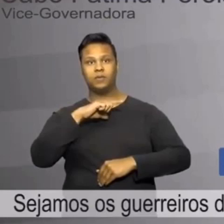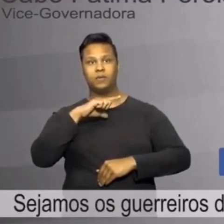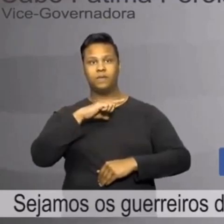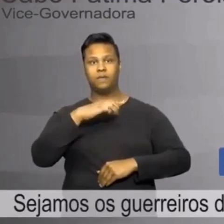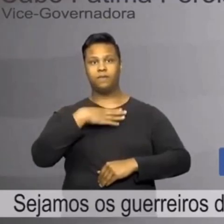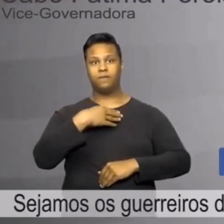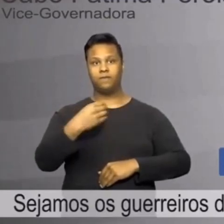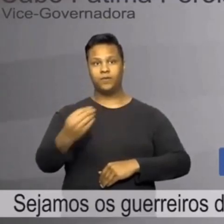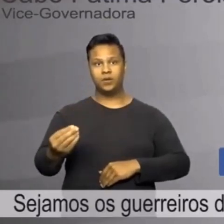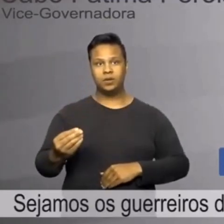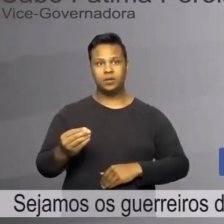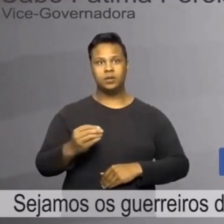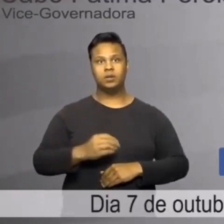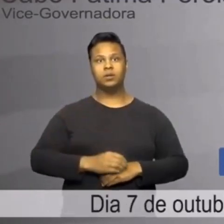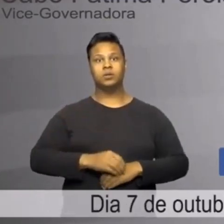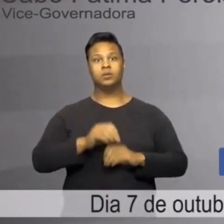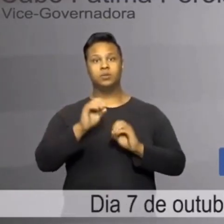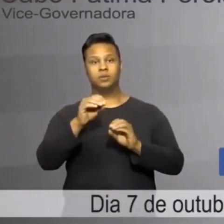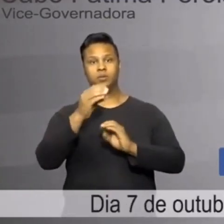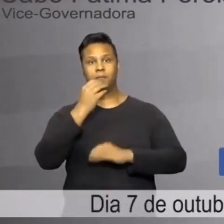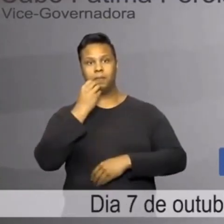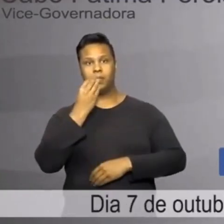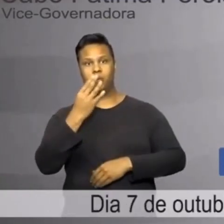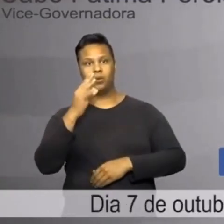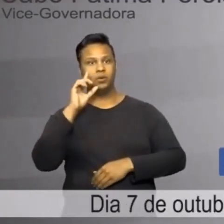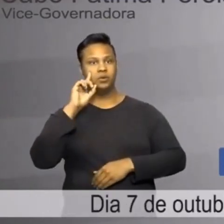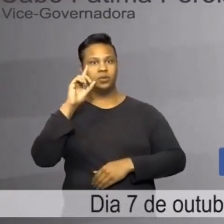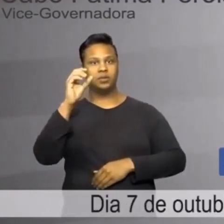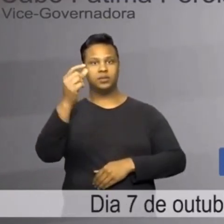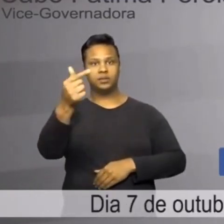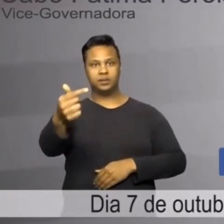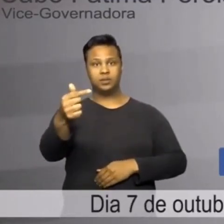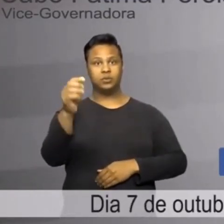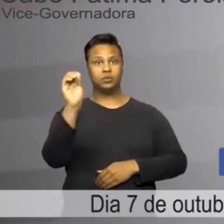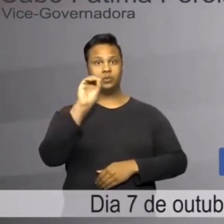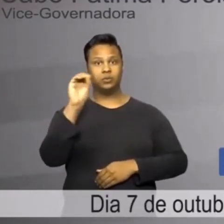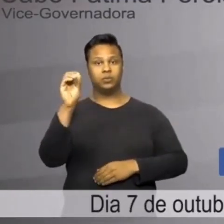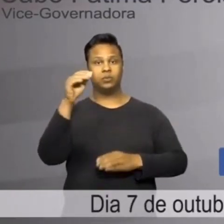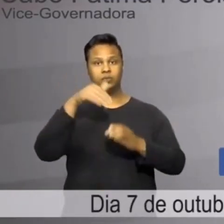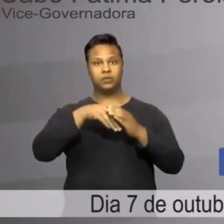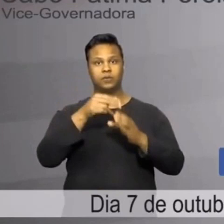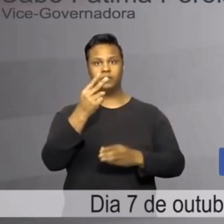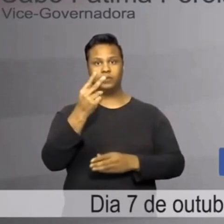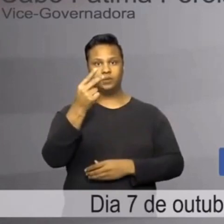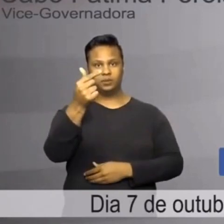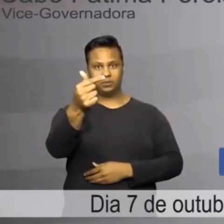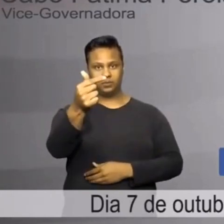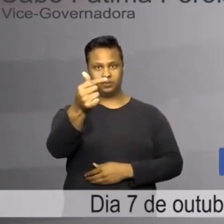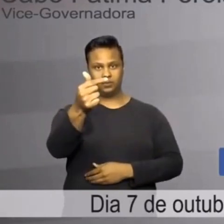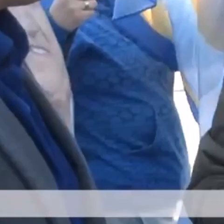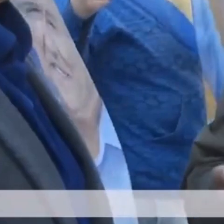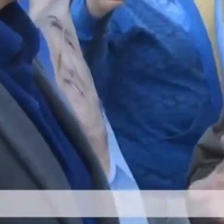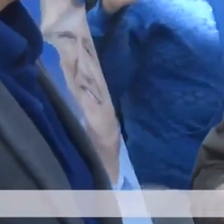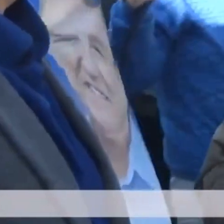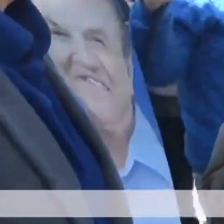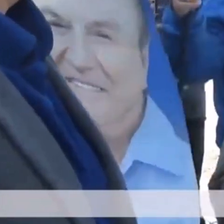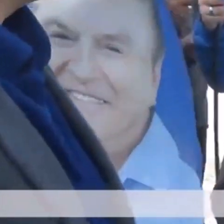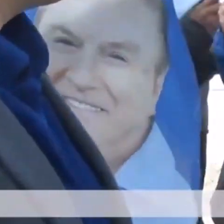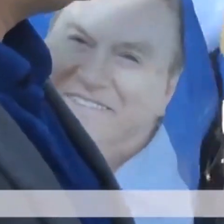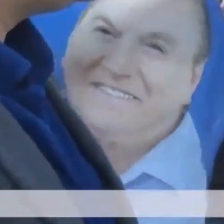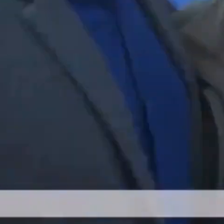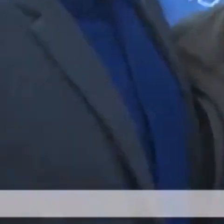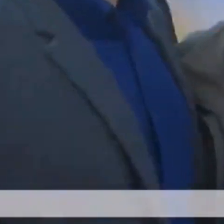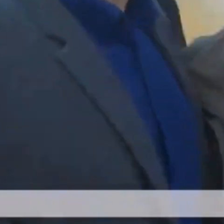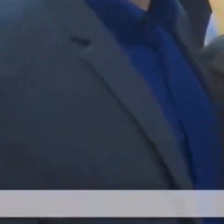cruzada contra a doutrinação de nossos filhos. Dia 7 de outubro, vote 27. Major Costa e Silva ao governador. Meu voto é